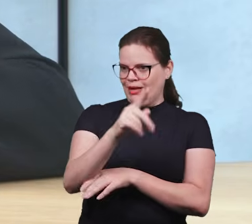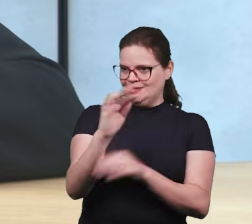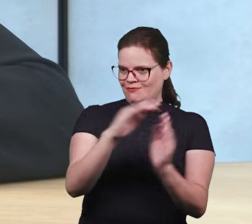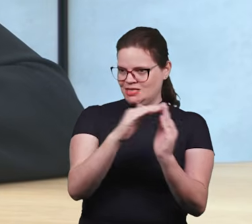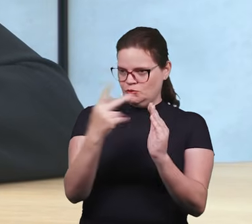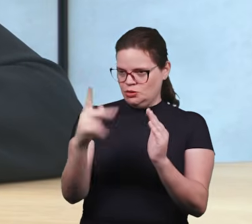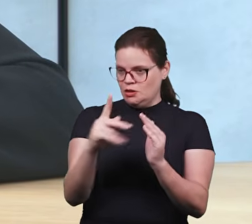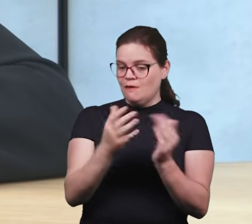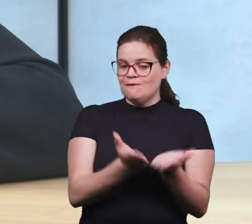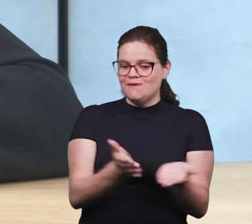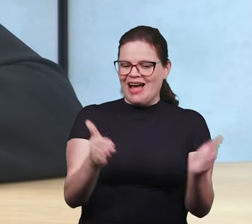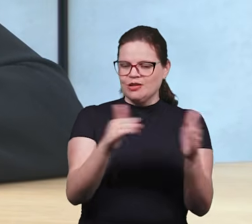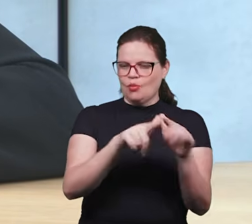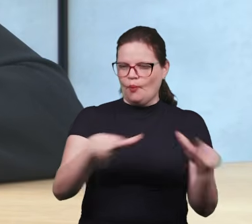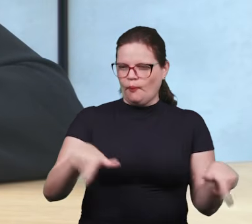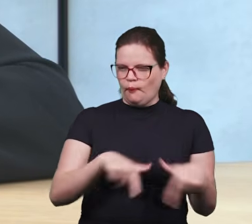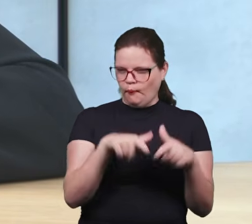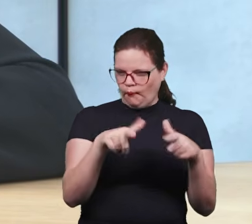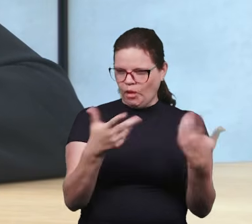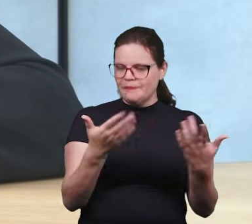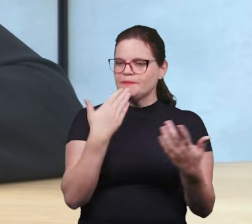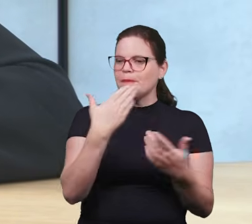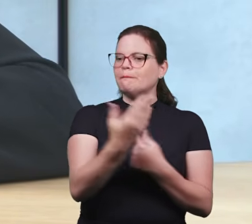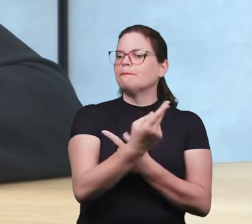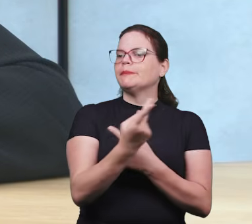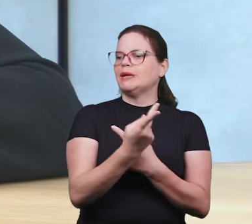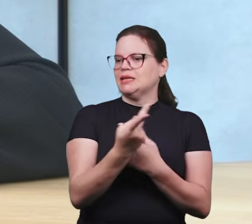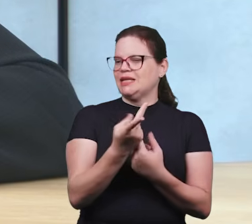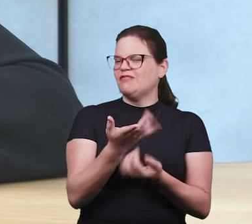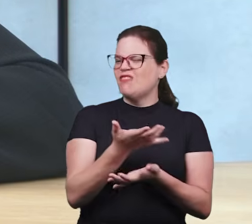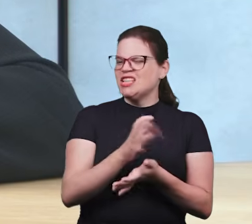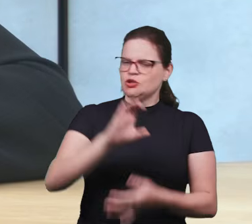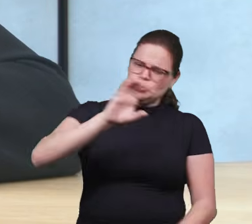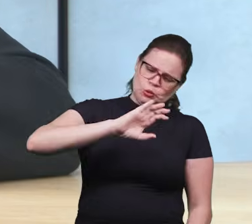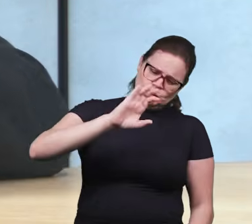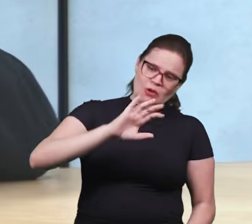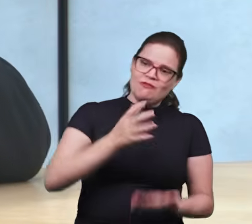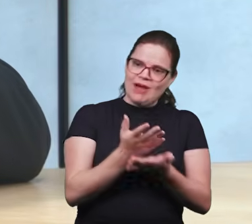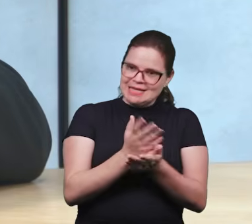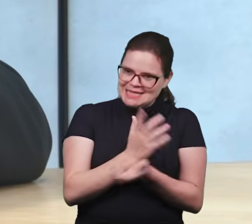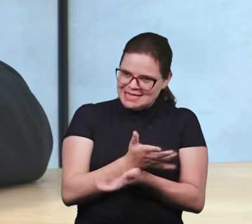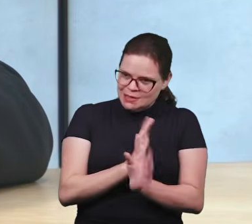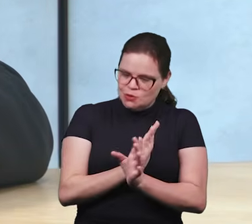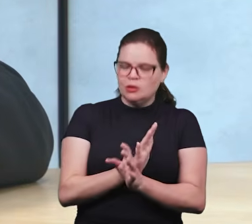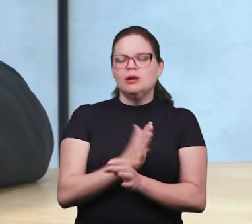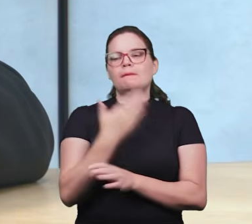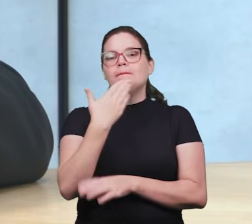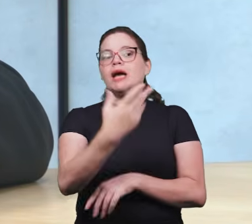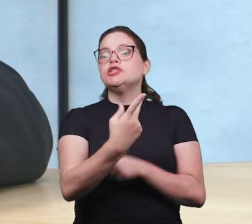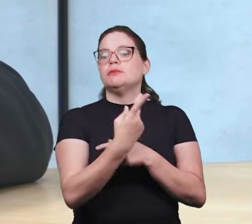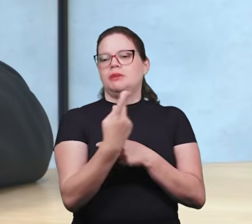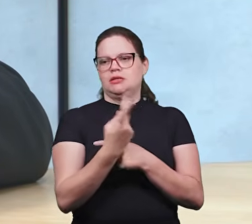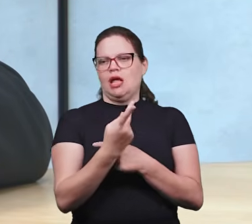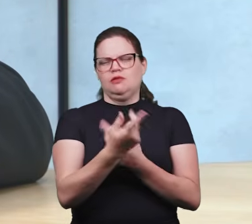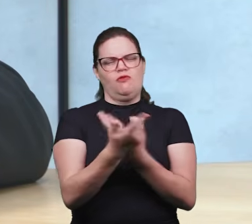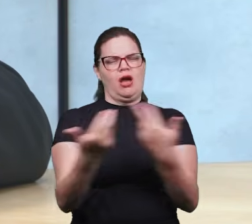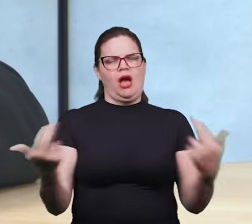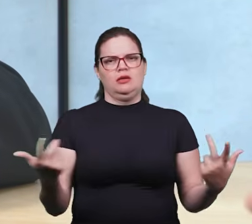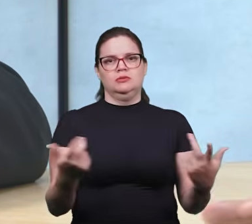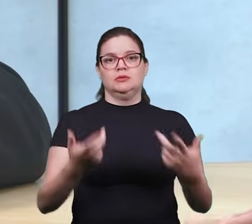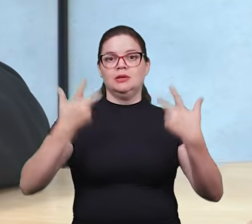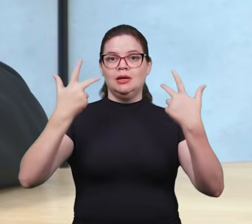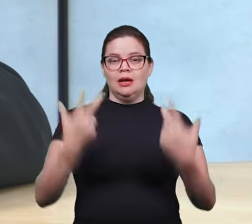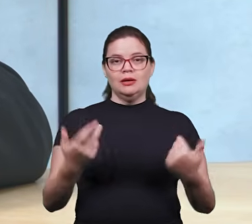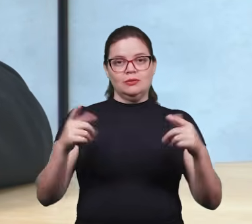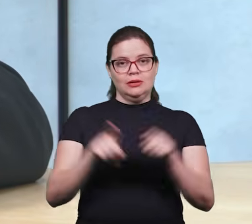agora? Evangelização. Não é isso? Principalmente esse ano, o Senhor deu uma orientação